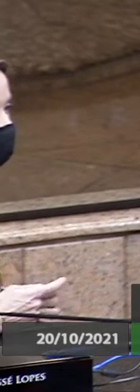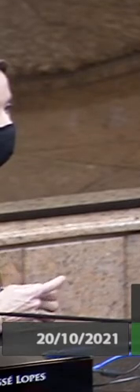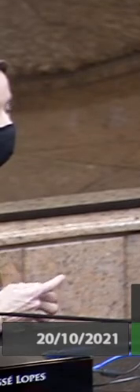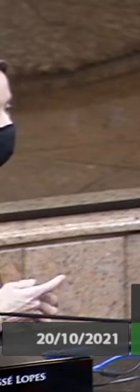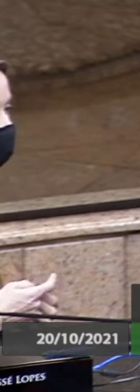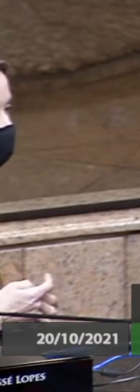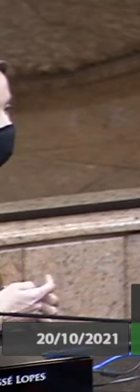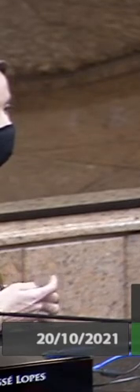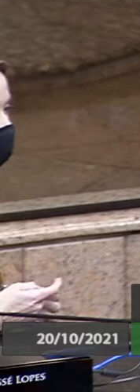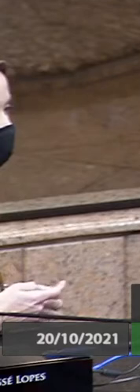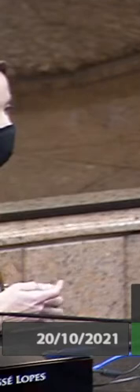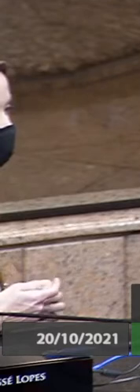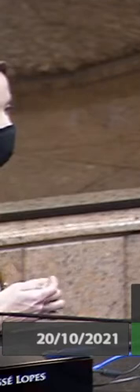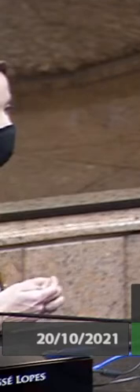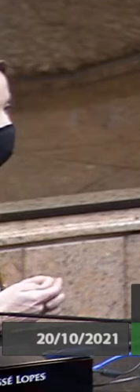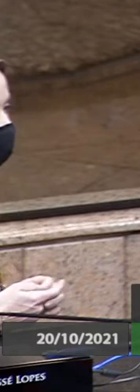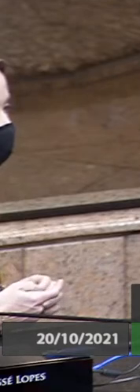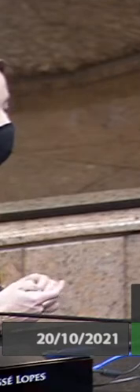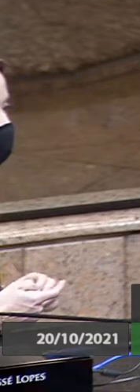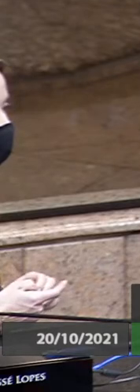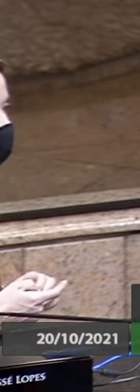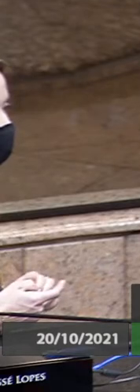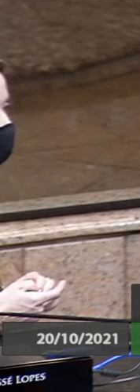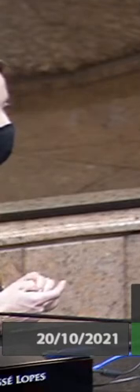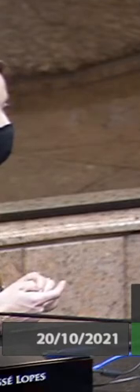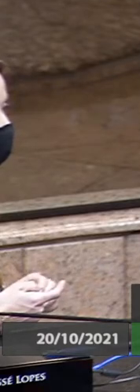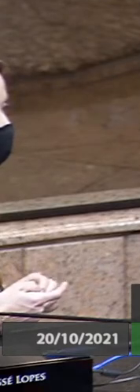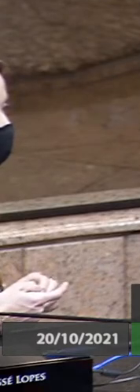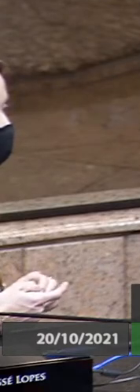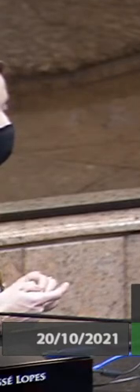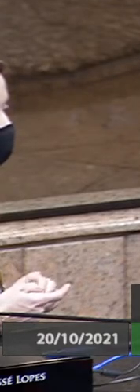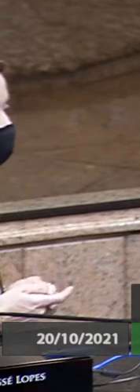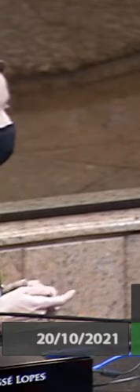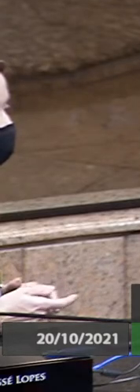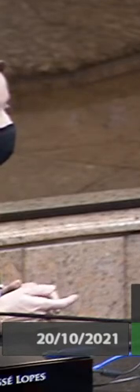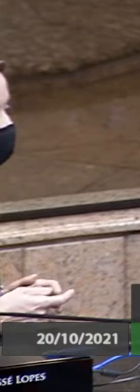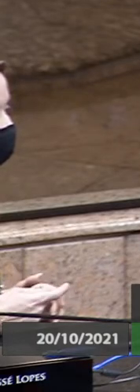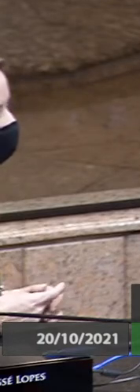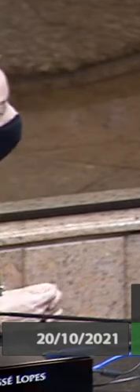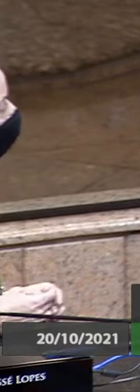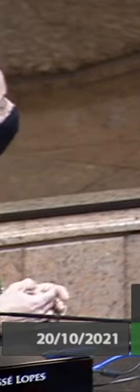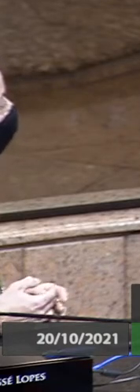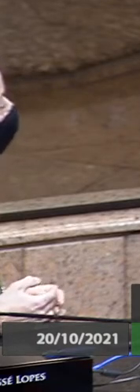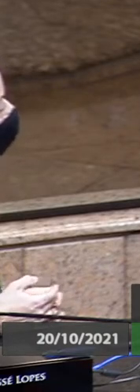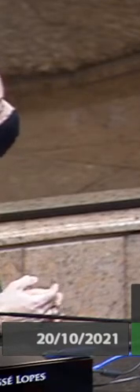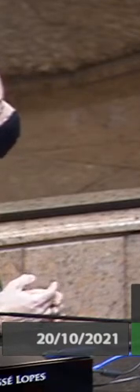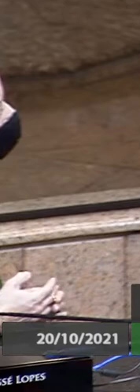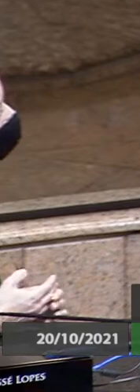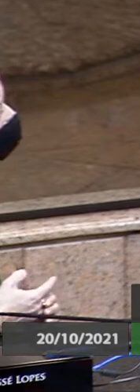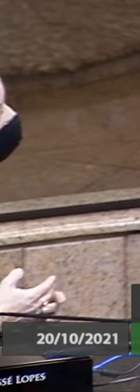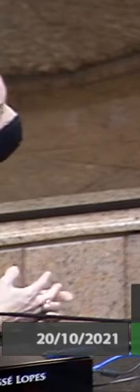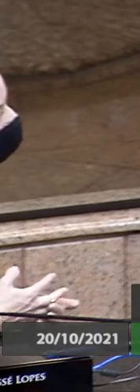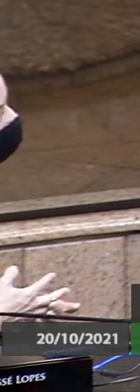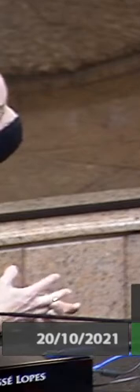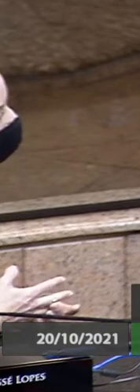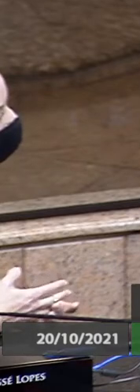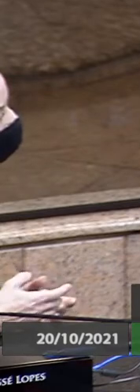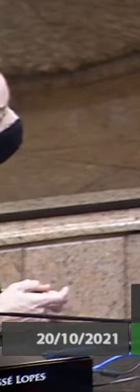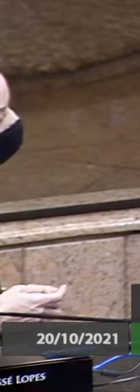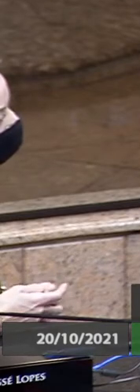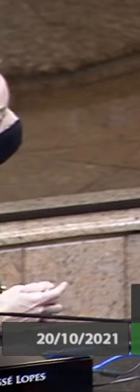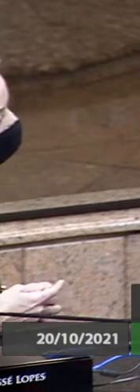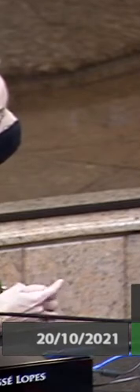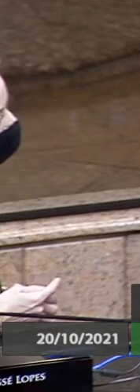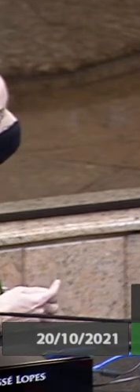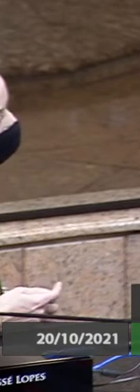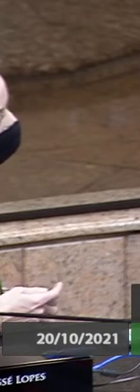previsto no artigo 217A e 218C do Código Penal, crime previsto no artigo 240 e 241 do Estatuto